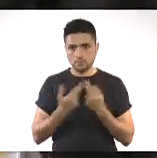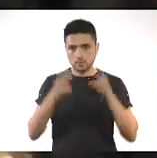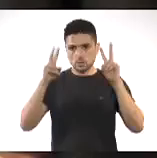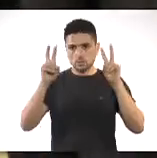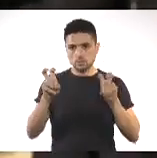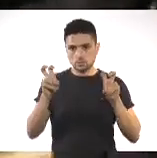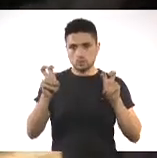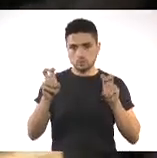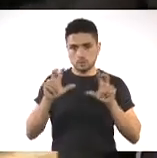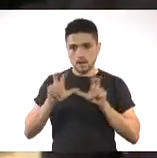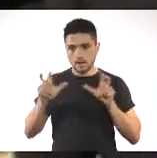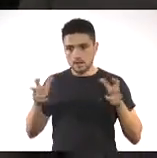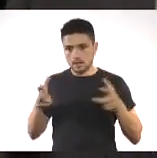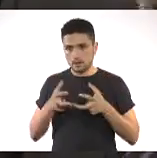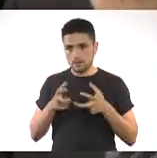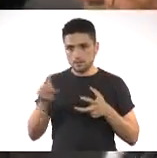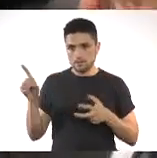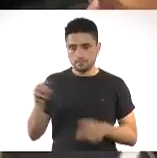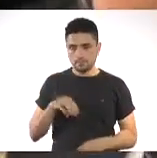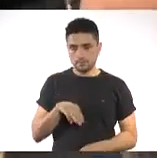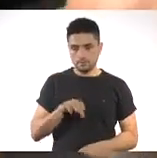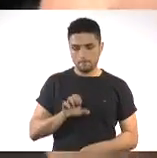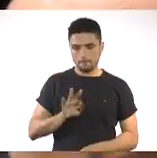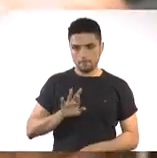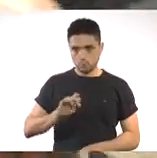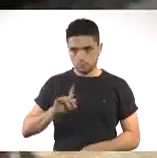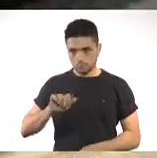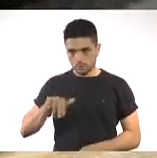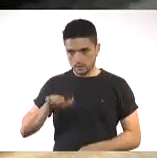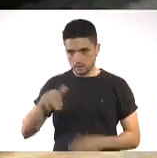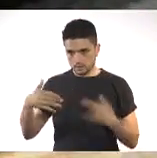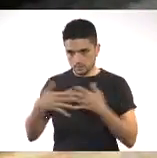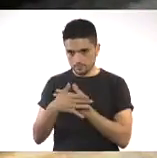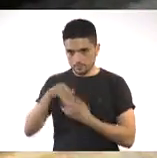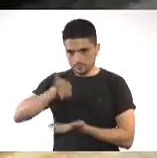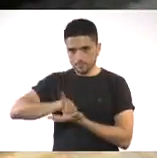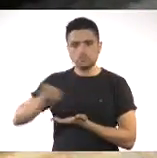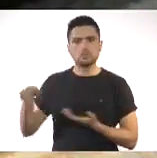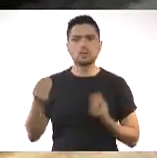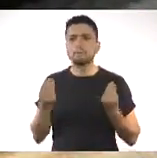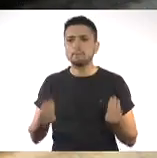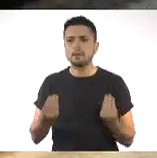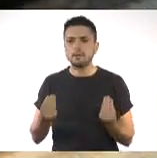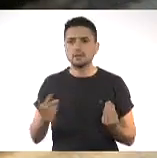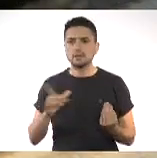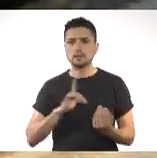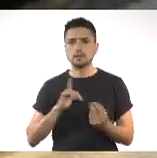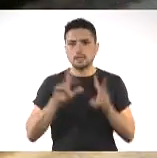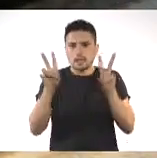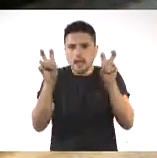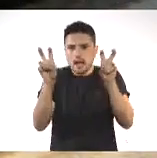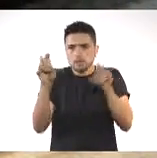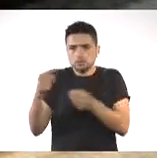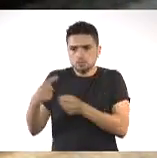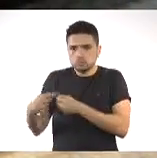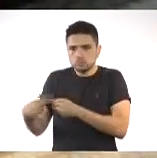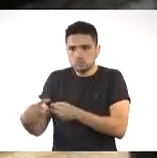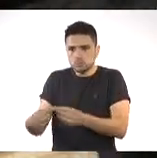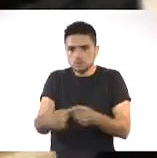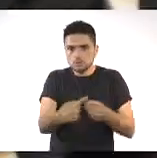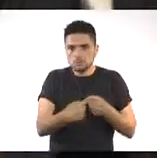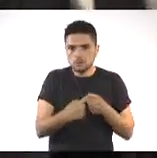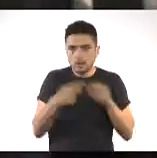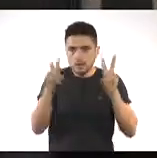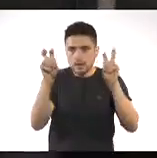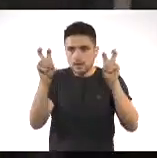a Câmara Metropolitana. Ora, para que existe, então, e nós tratamos disso, na Comissão de Assuntos Municipais? Se o